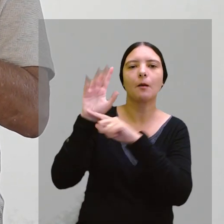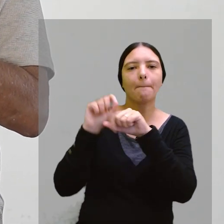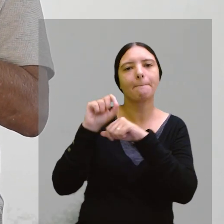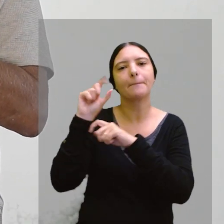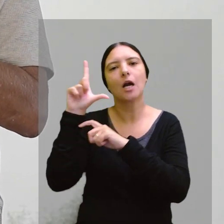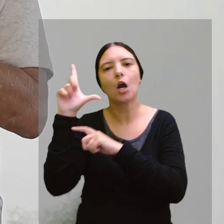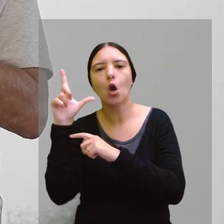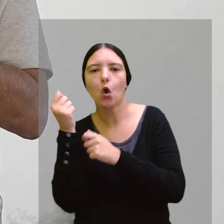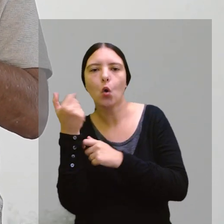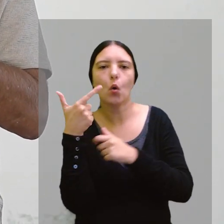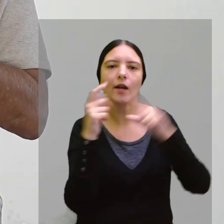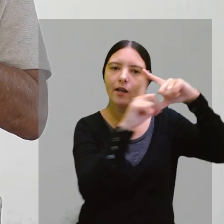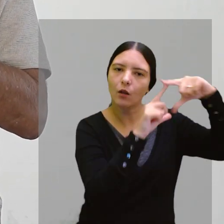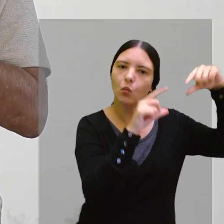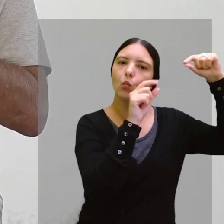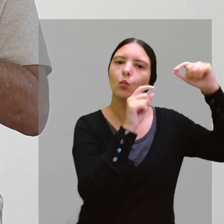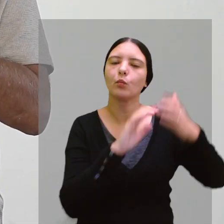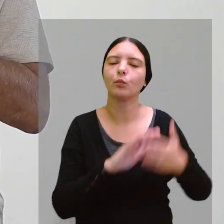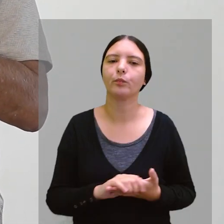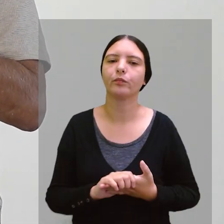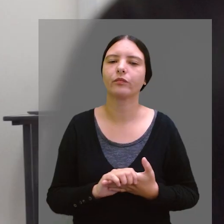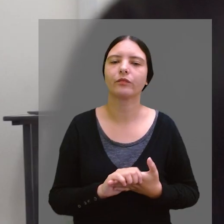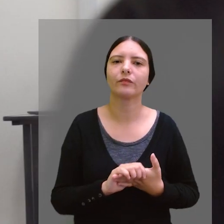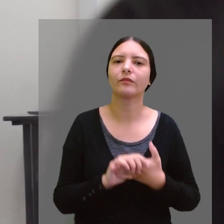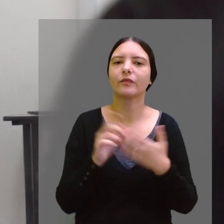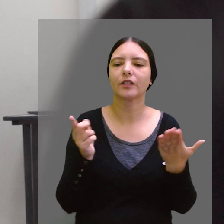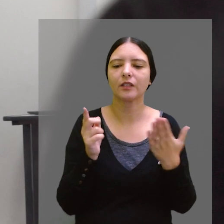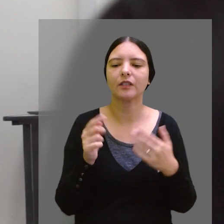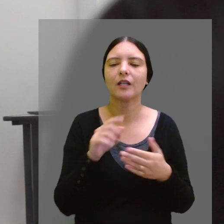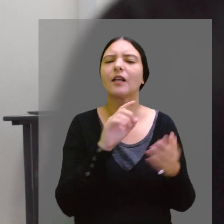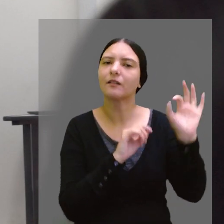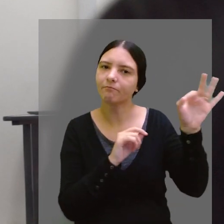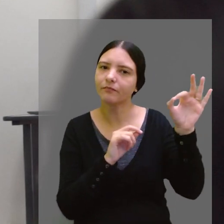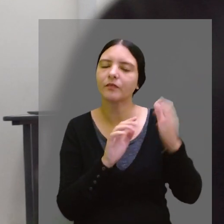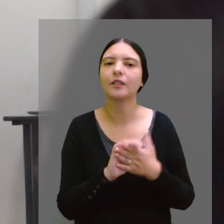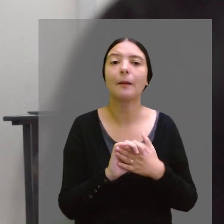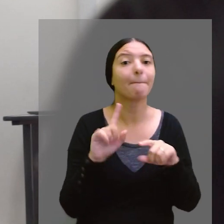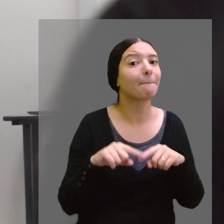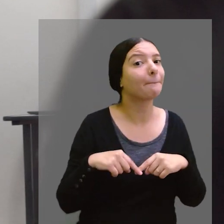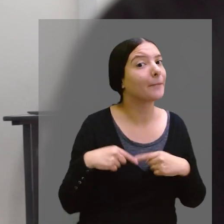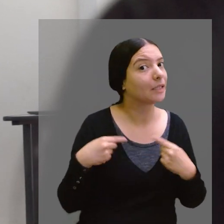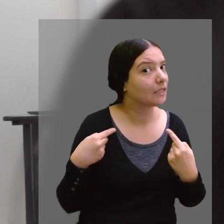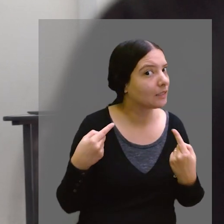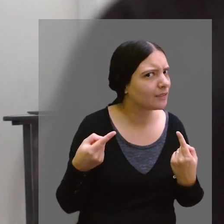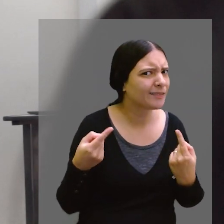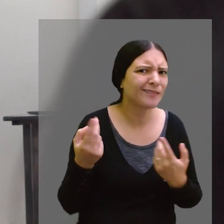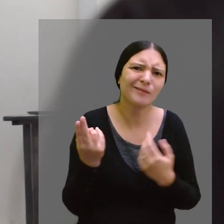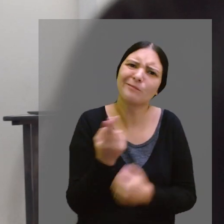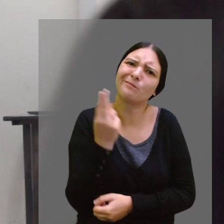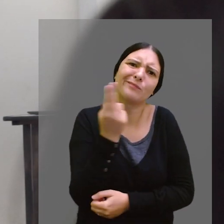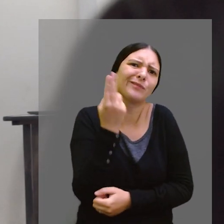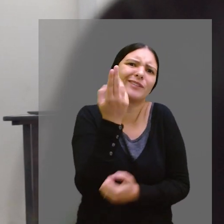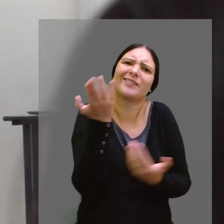isso? Você já deve ter recebido. Ela está mostrando, confirmando. Mas é impossível